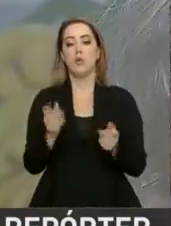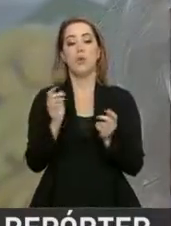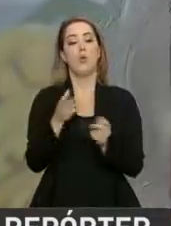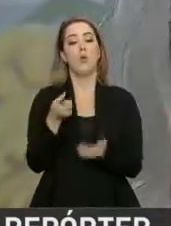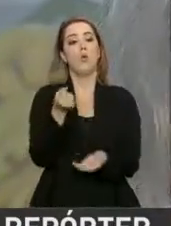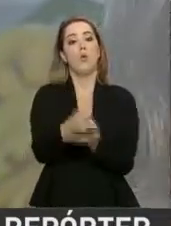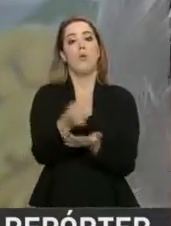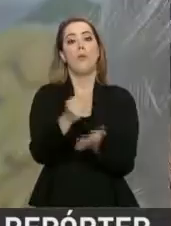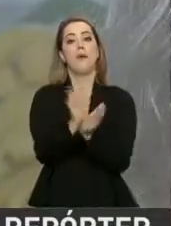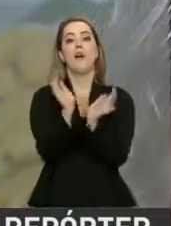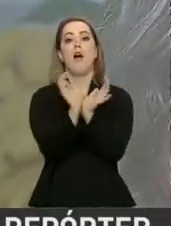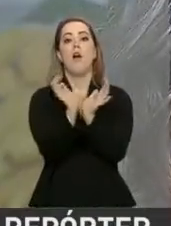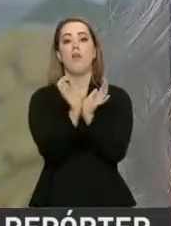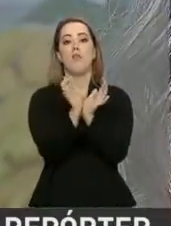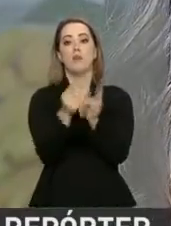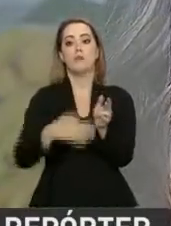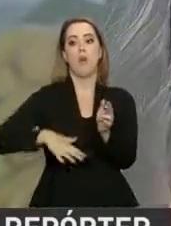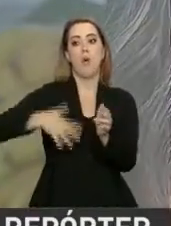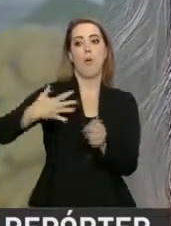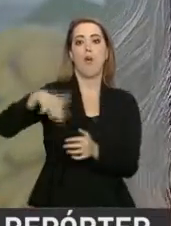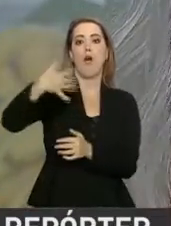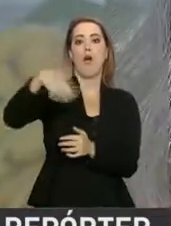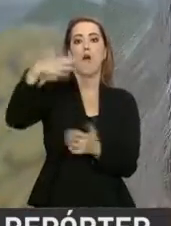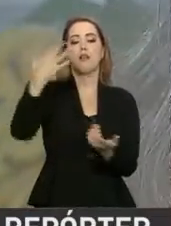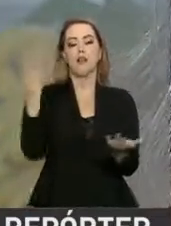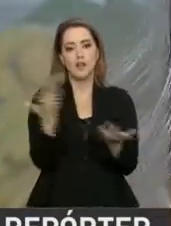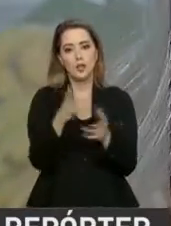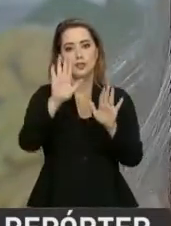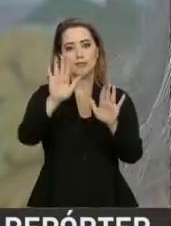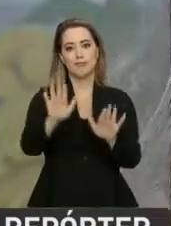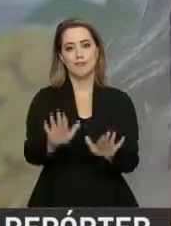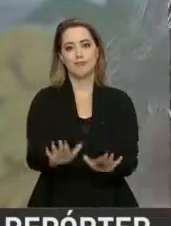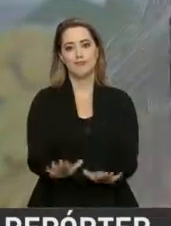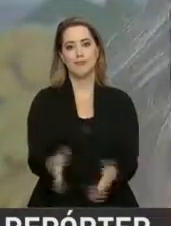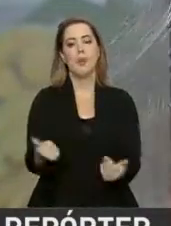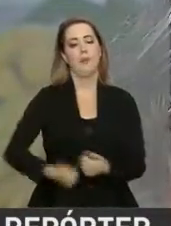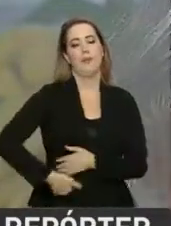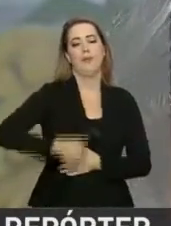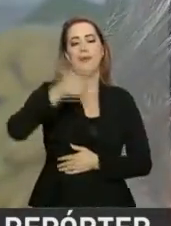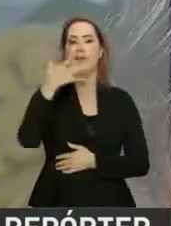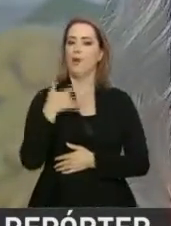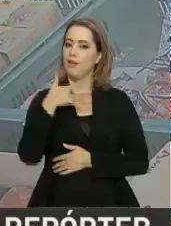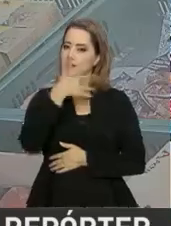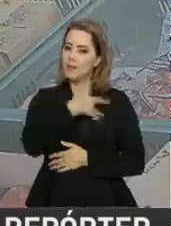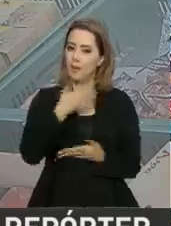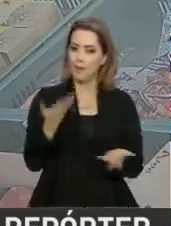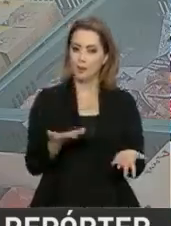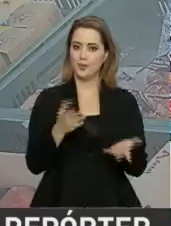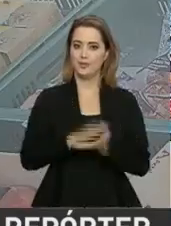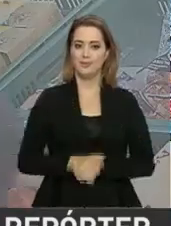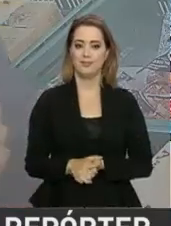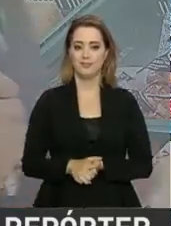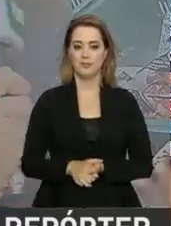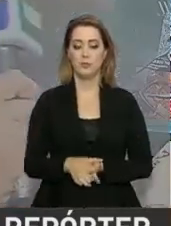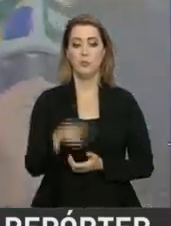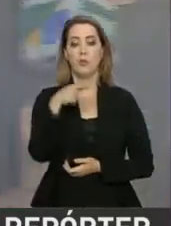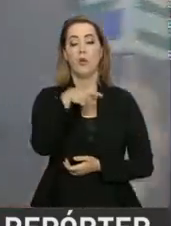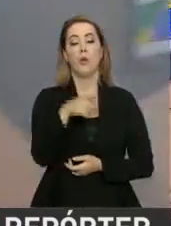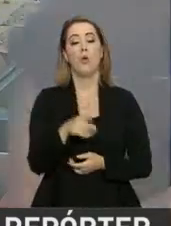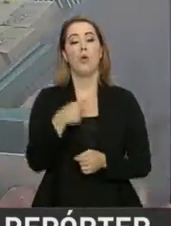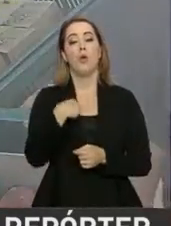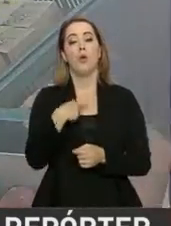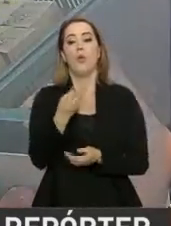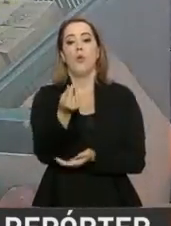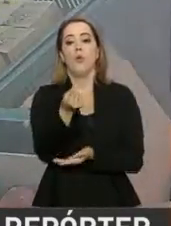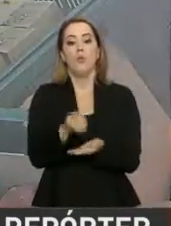O alface estava muito caro, a alface também caiu de preço. Então, melhora bastante para a saúde da gente, né? O preço do mamão papaia, que vinha subindo